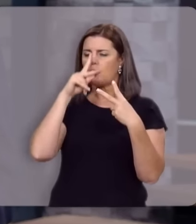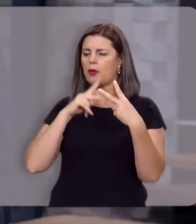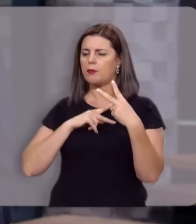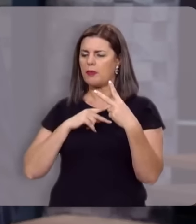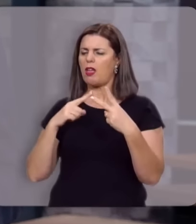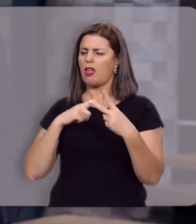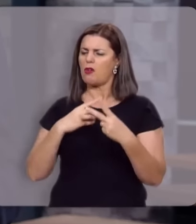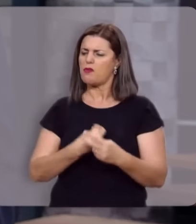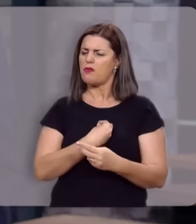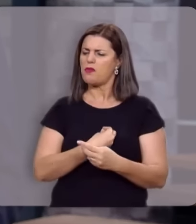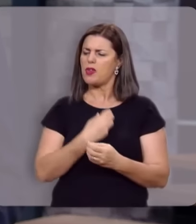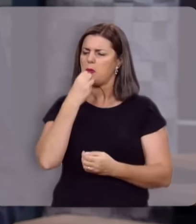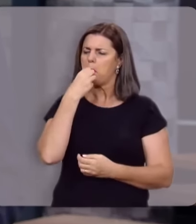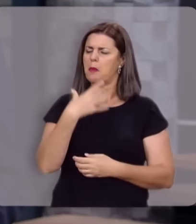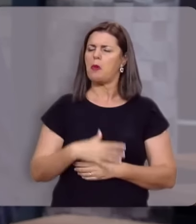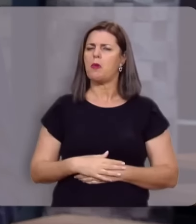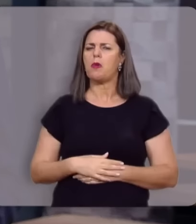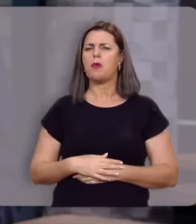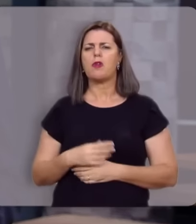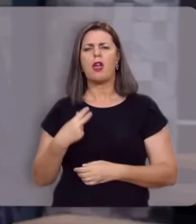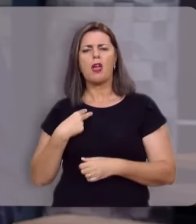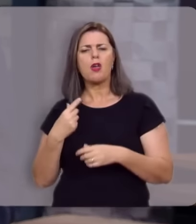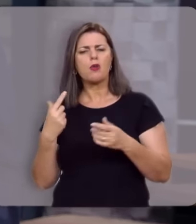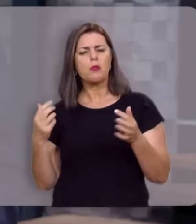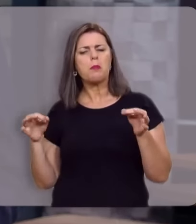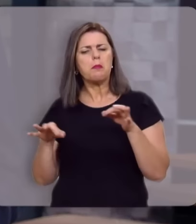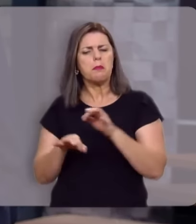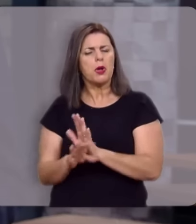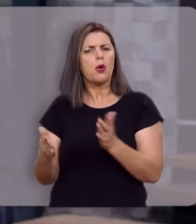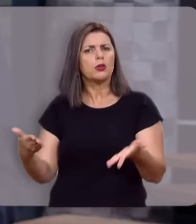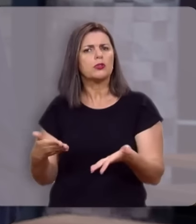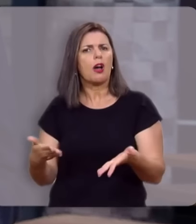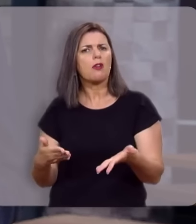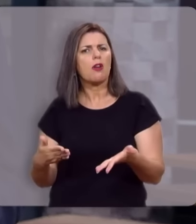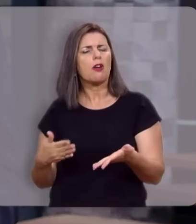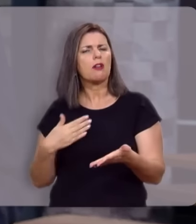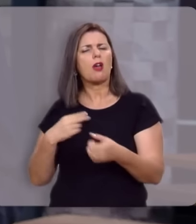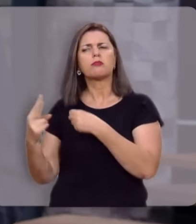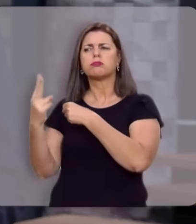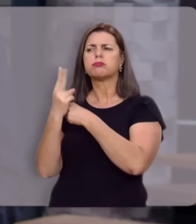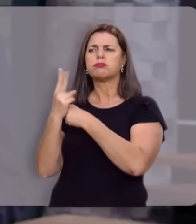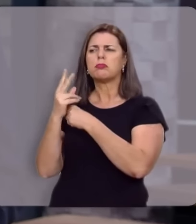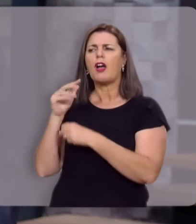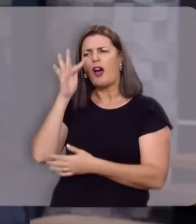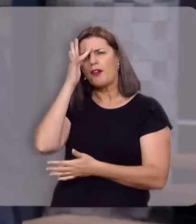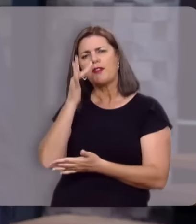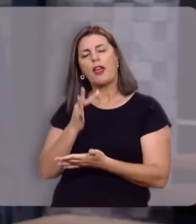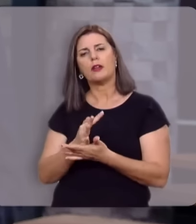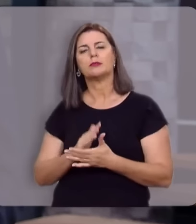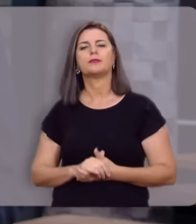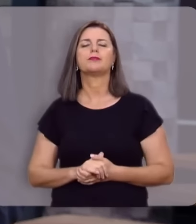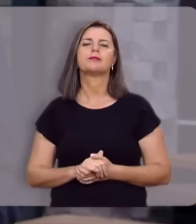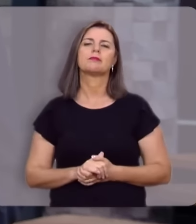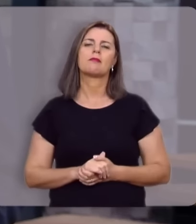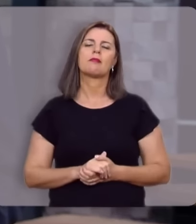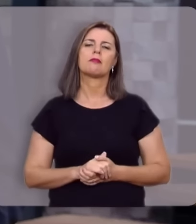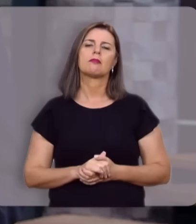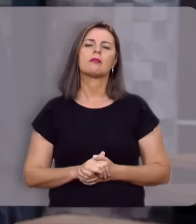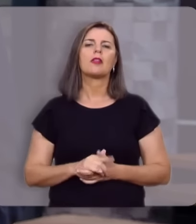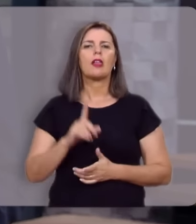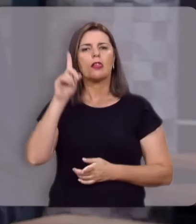fez dizendo: combati o bom combate, eu completei a carreira, a corrida e eu mantive a